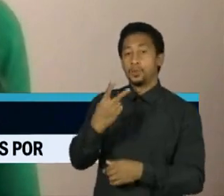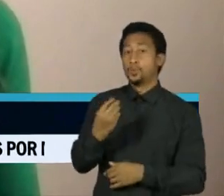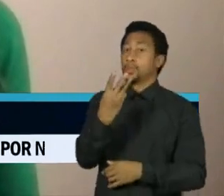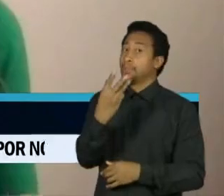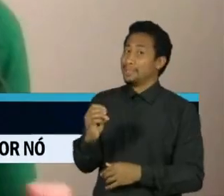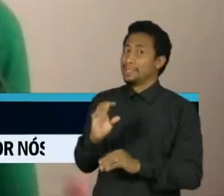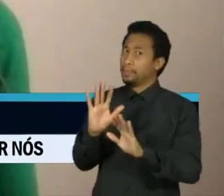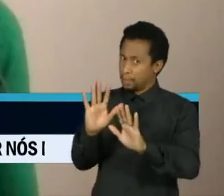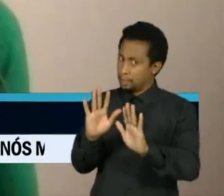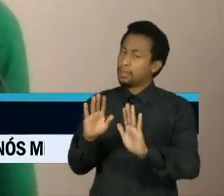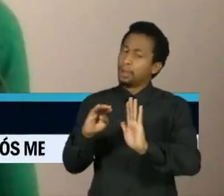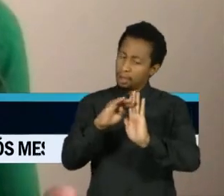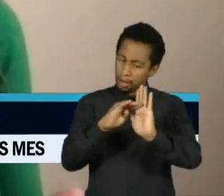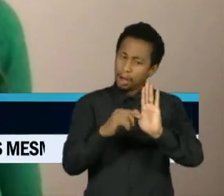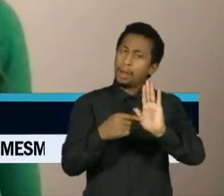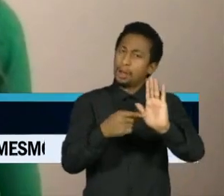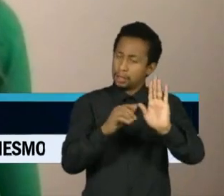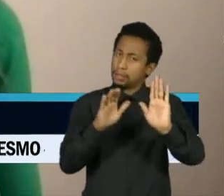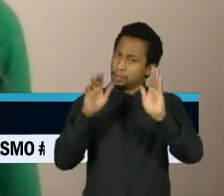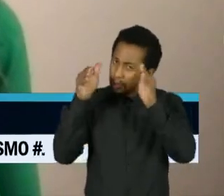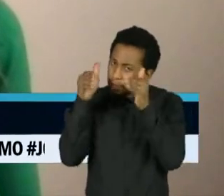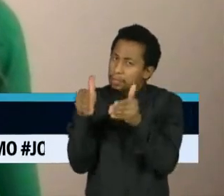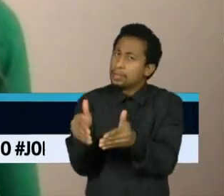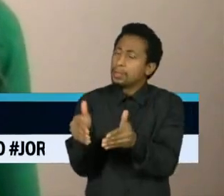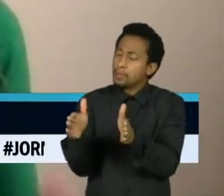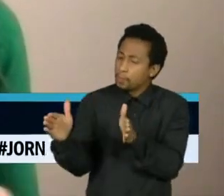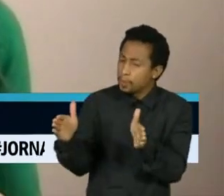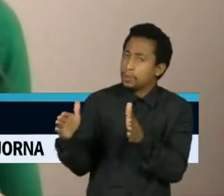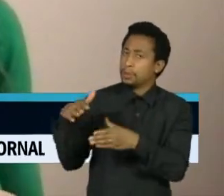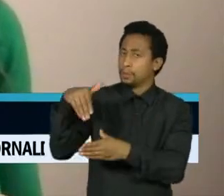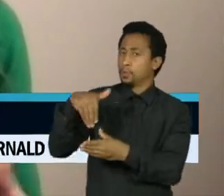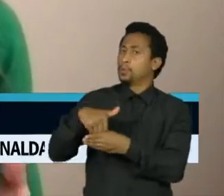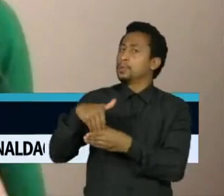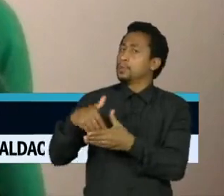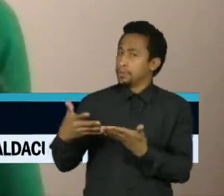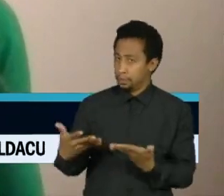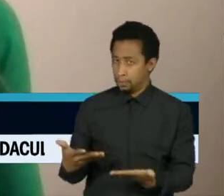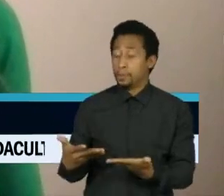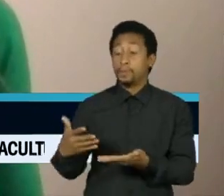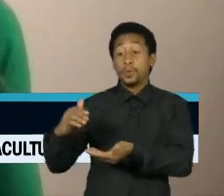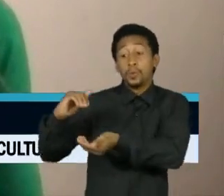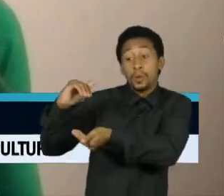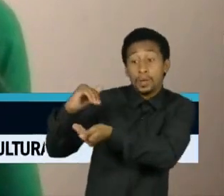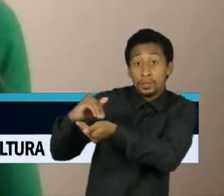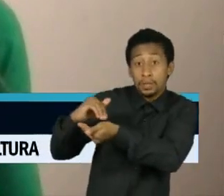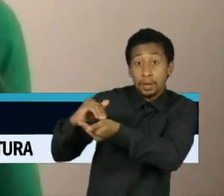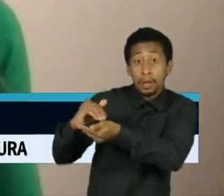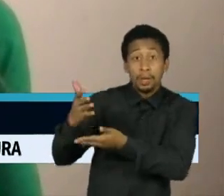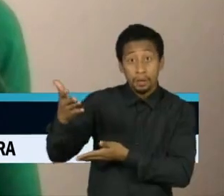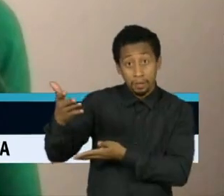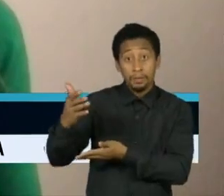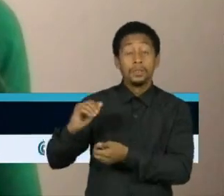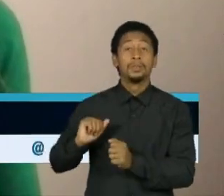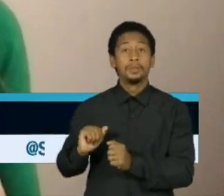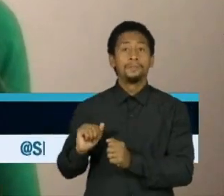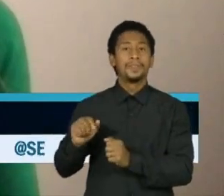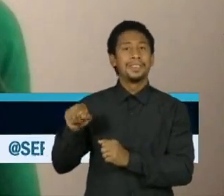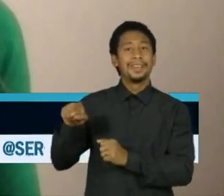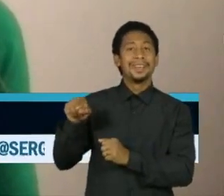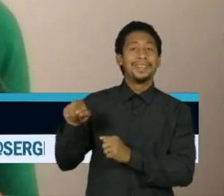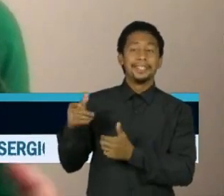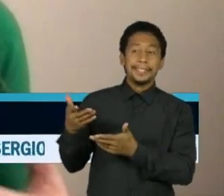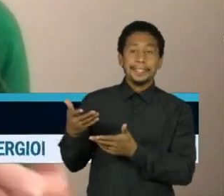muito específica em relação ao momento político. No caso do Supremo, o Supremo tem agido como